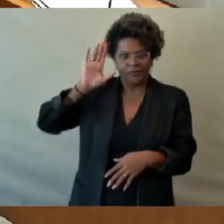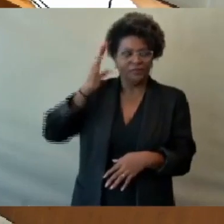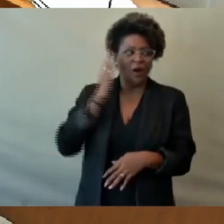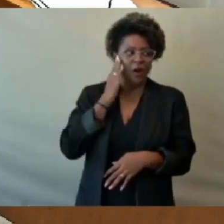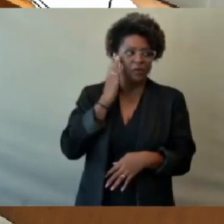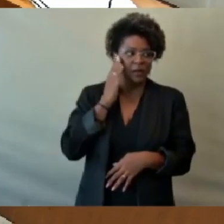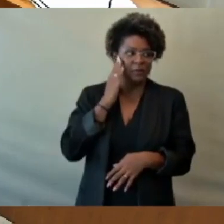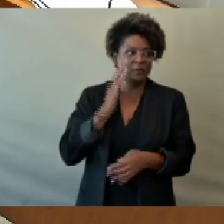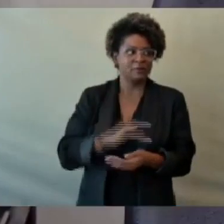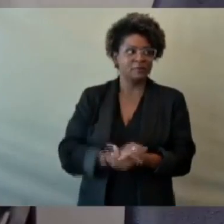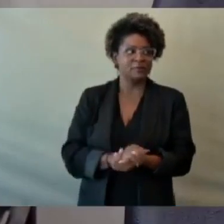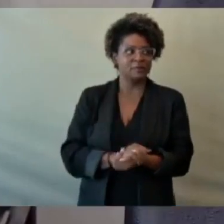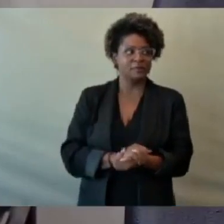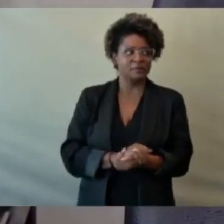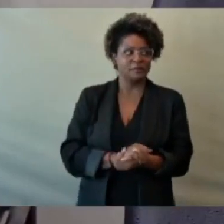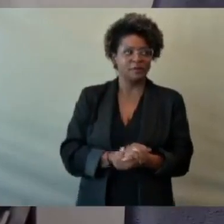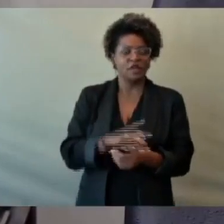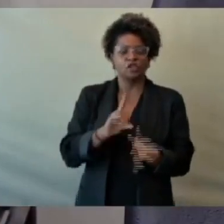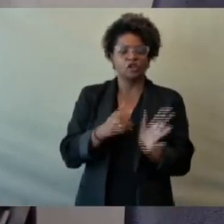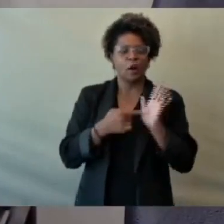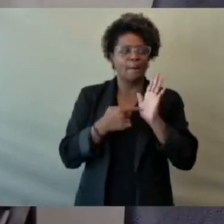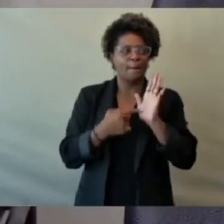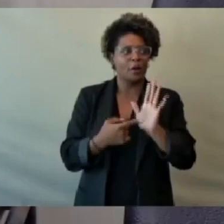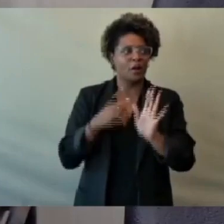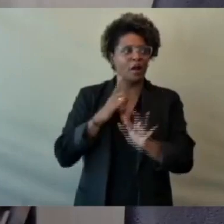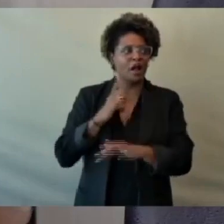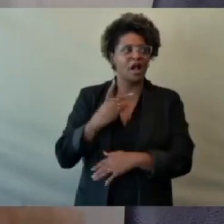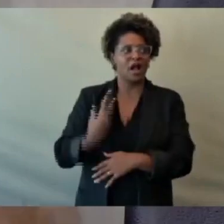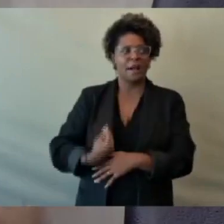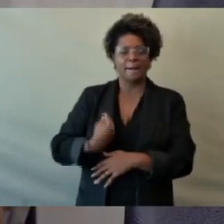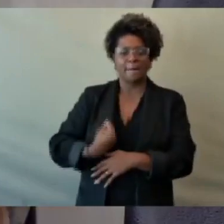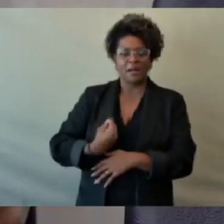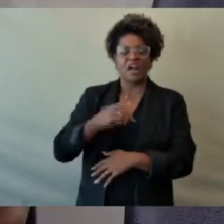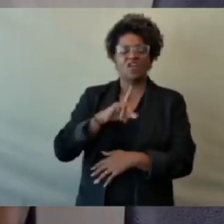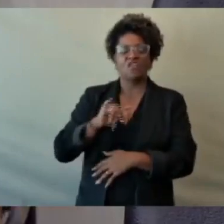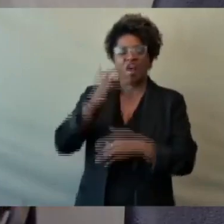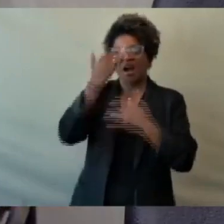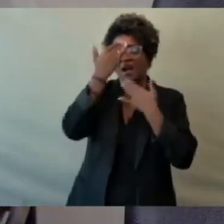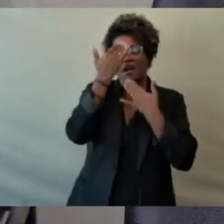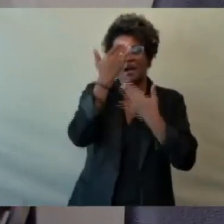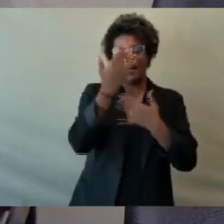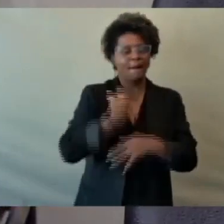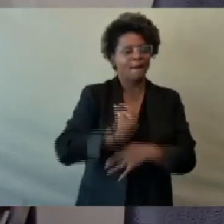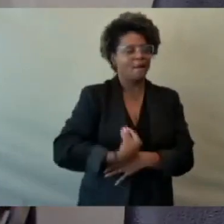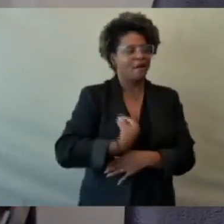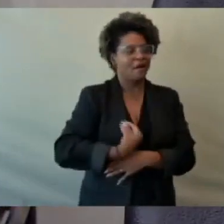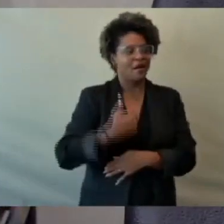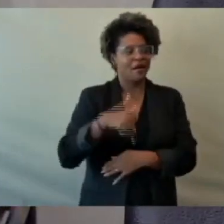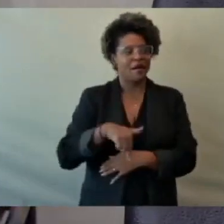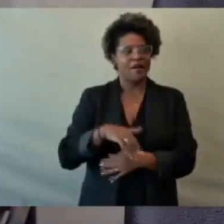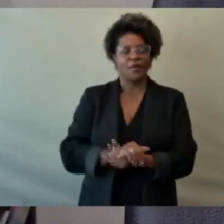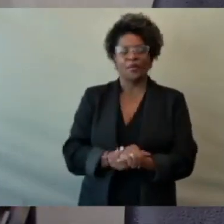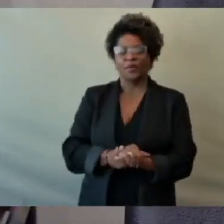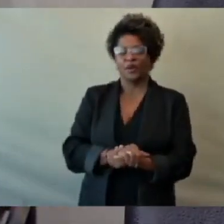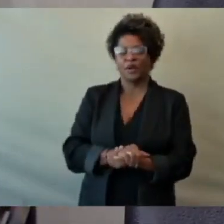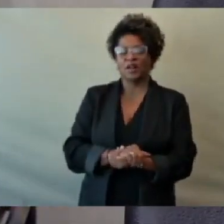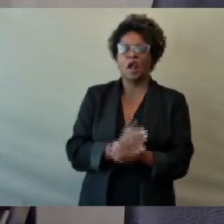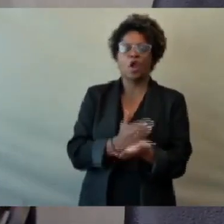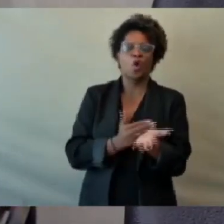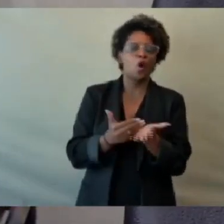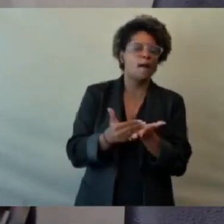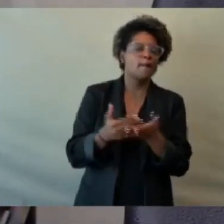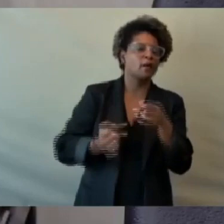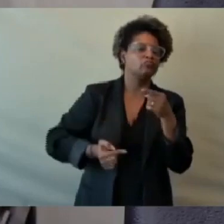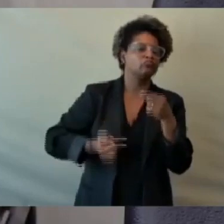sinalizar a presença, que a gente vai estar agradecendo a presença aqui, e para a gente começar esse debate. Para esse